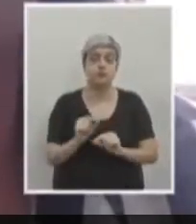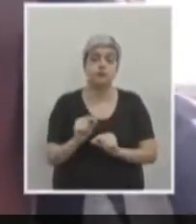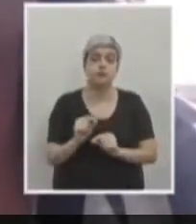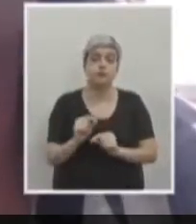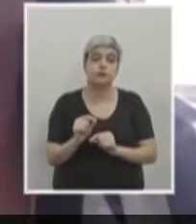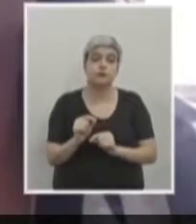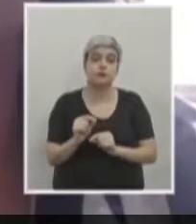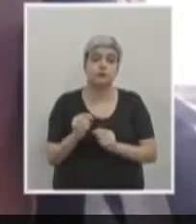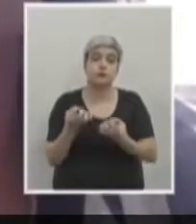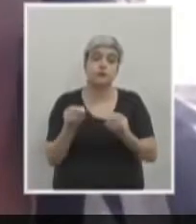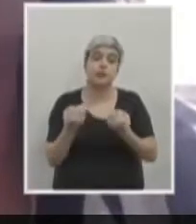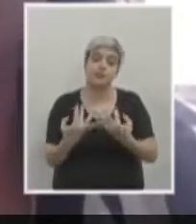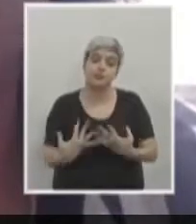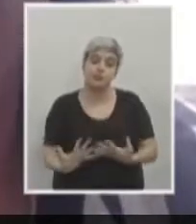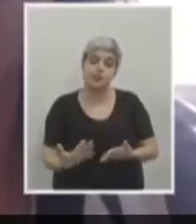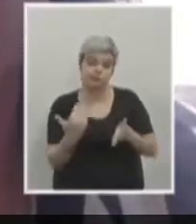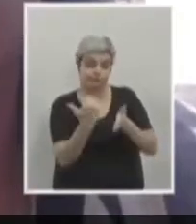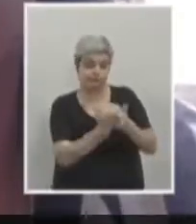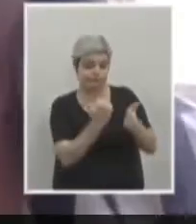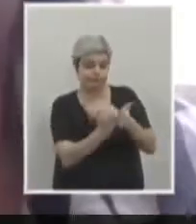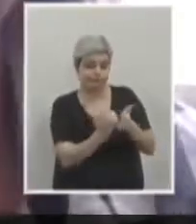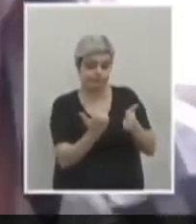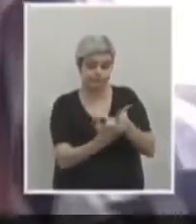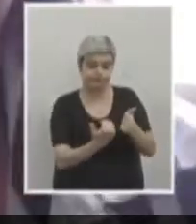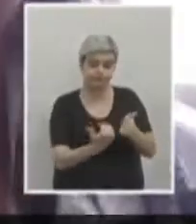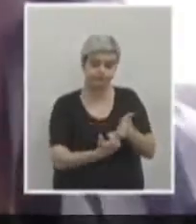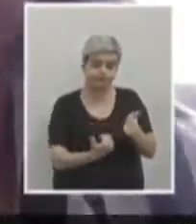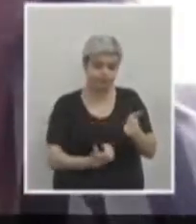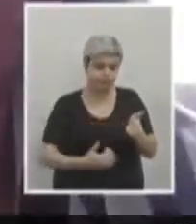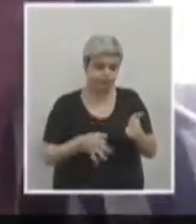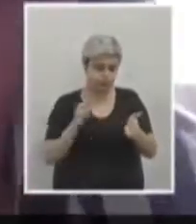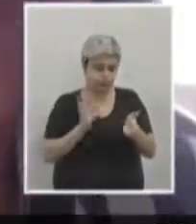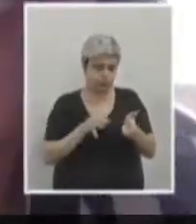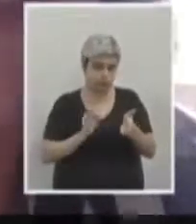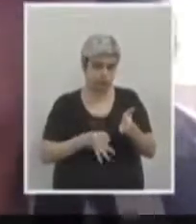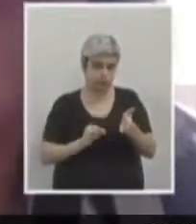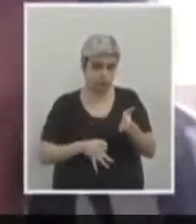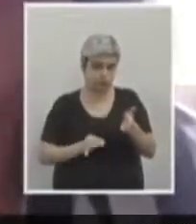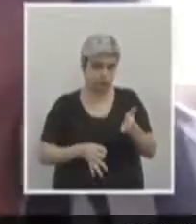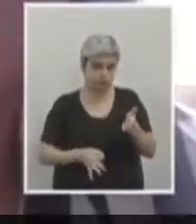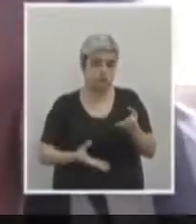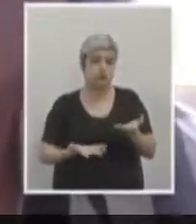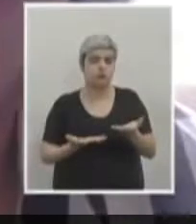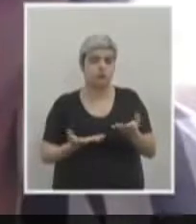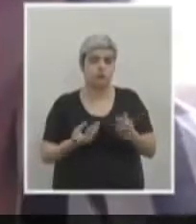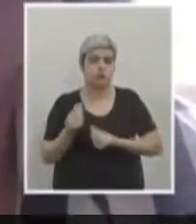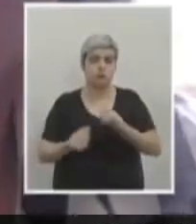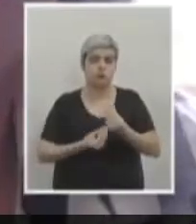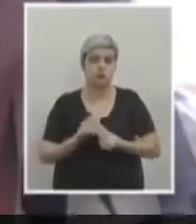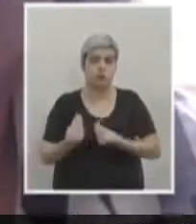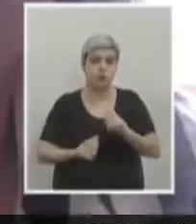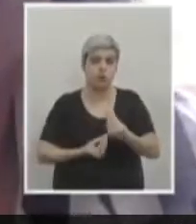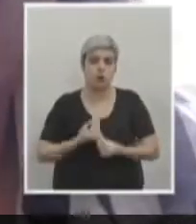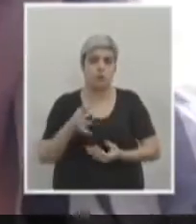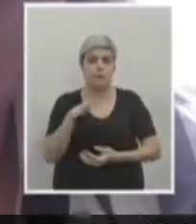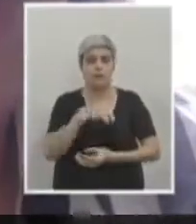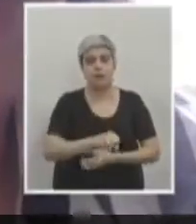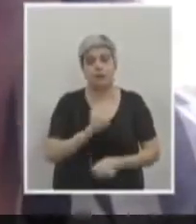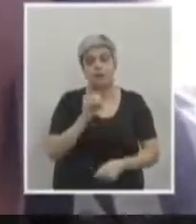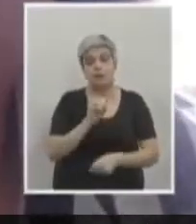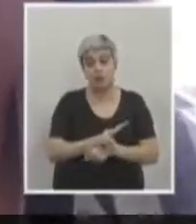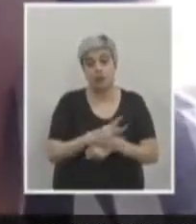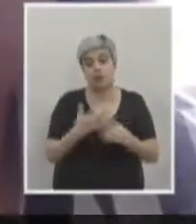para poder citar os critérios, né, colocar os critérios, estabelecer os critérios para o efetivo assumir. Então, na minha fala, eu não